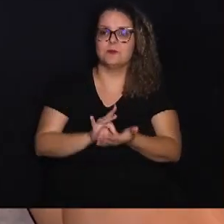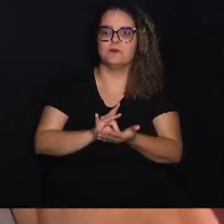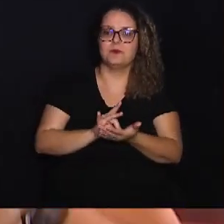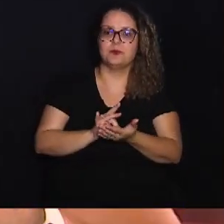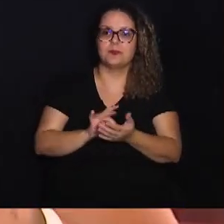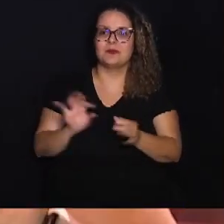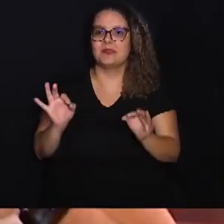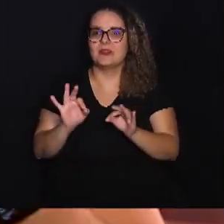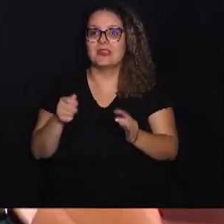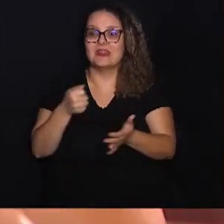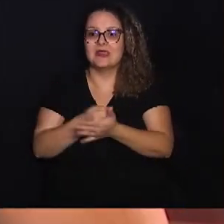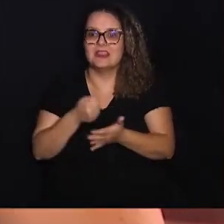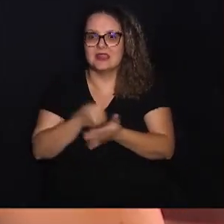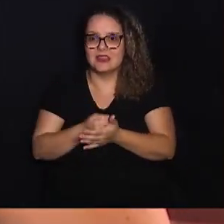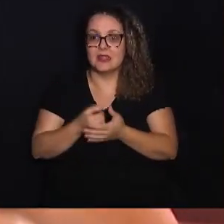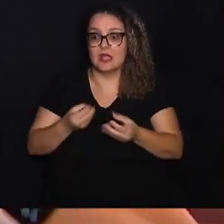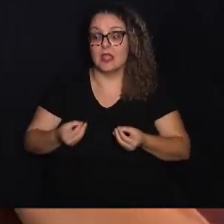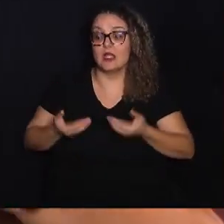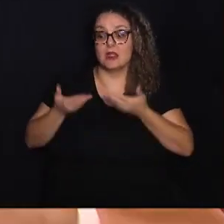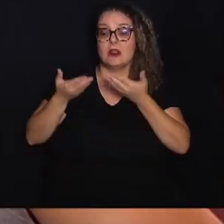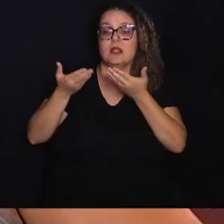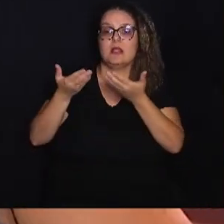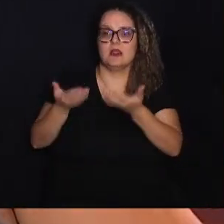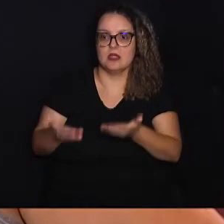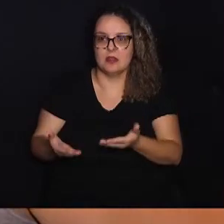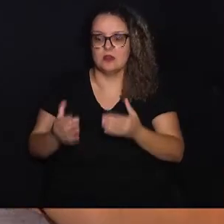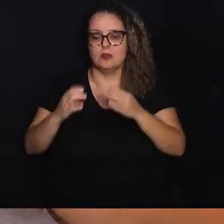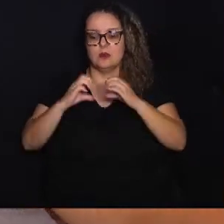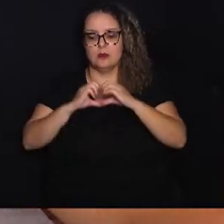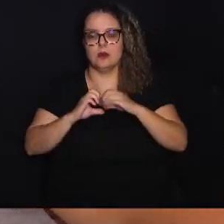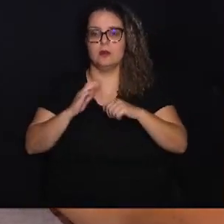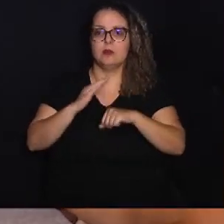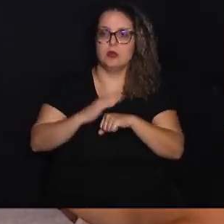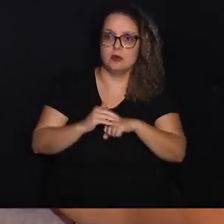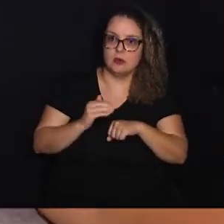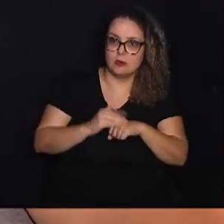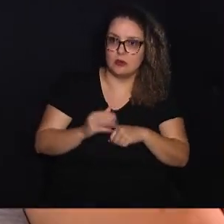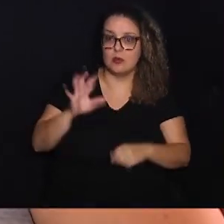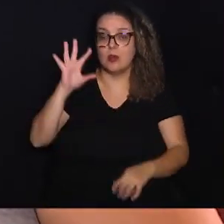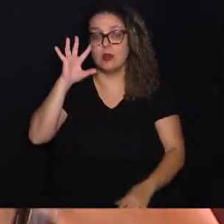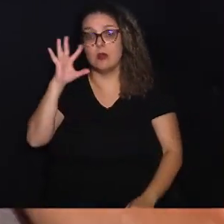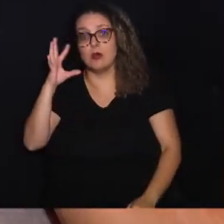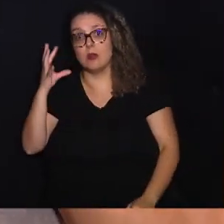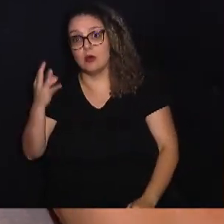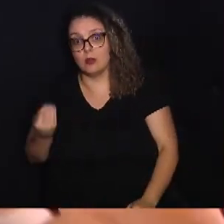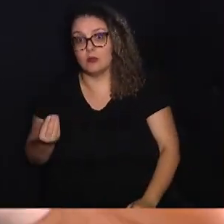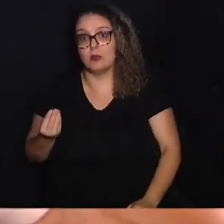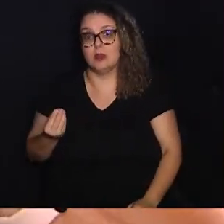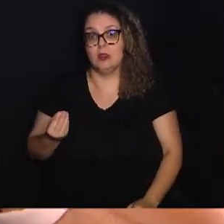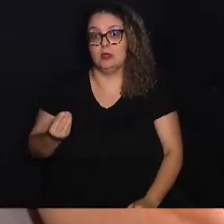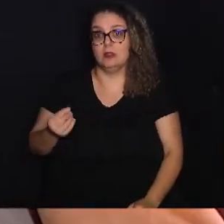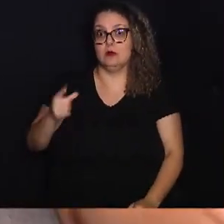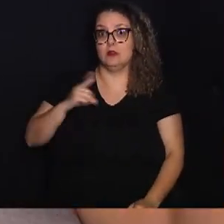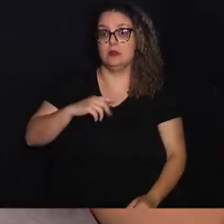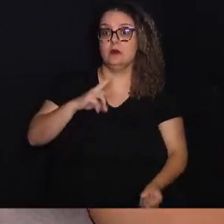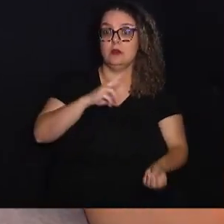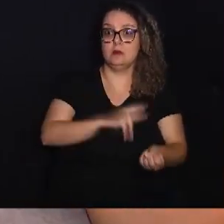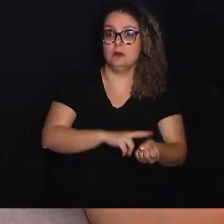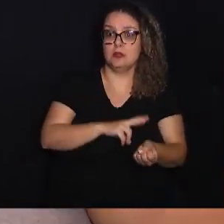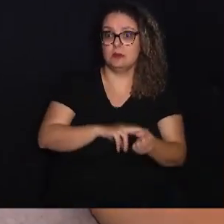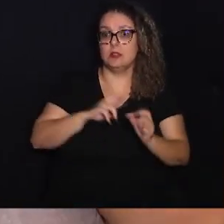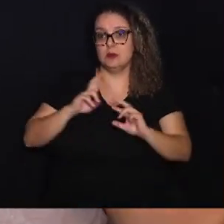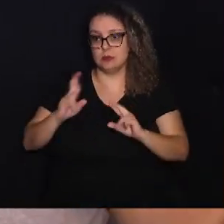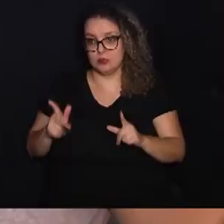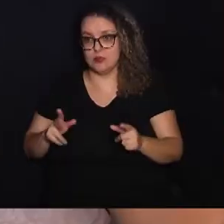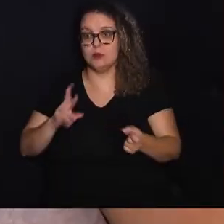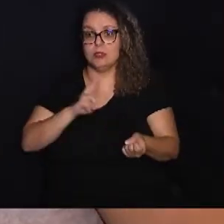é exigido, é oferecido com muito amor e carinho, com muita compreensão. Então tem um ritmo diferente do ritmo